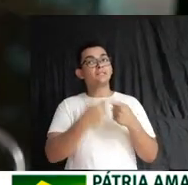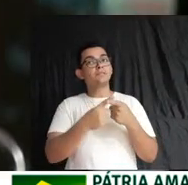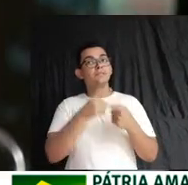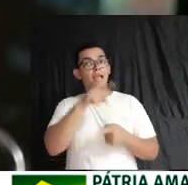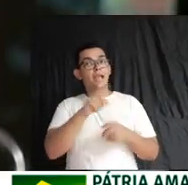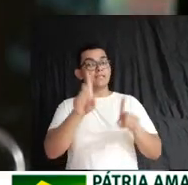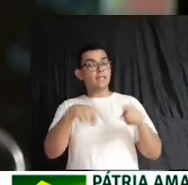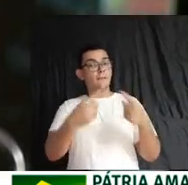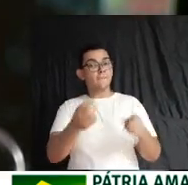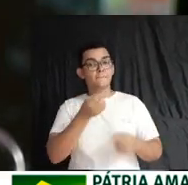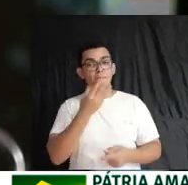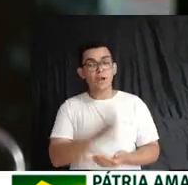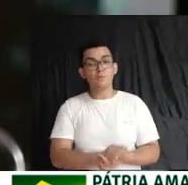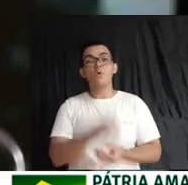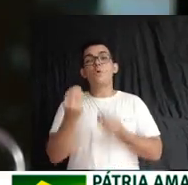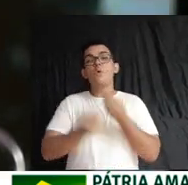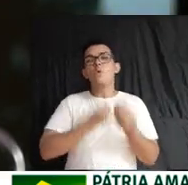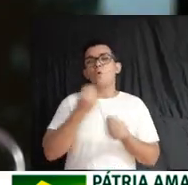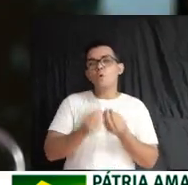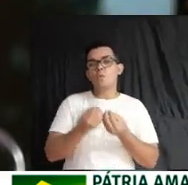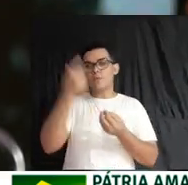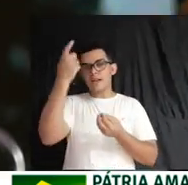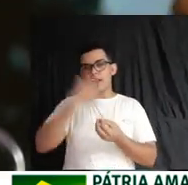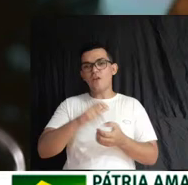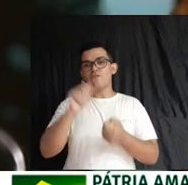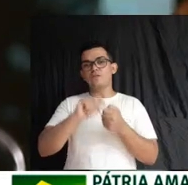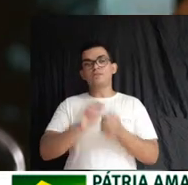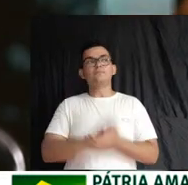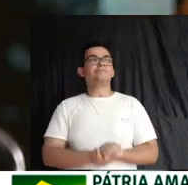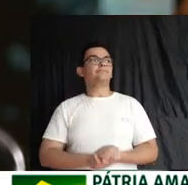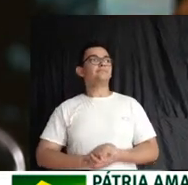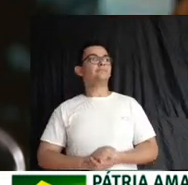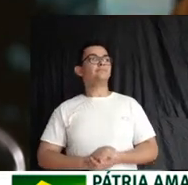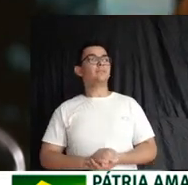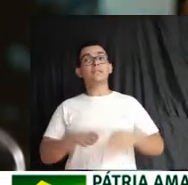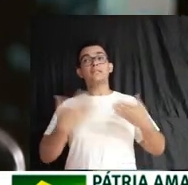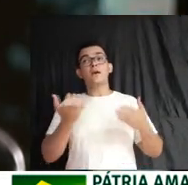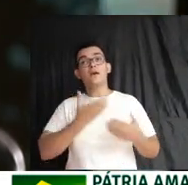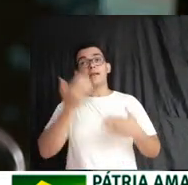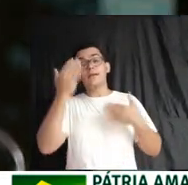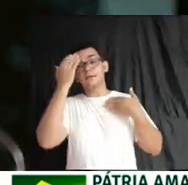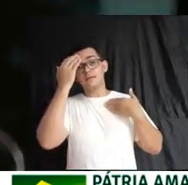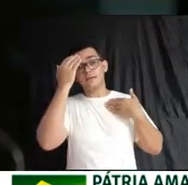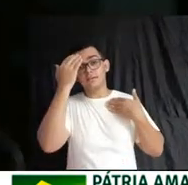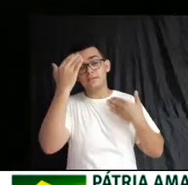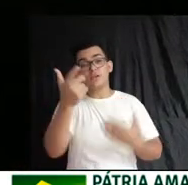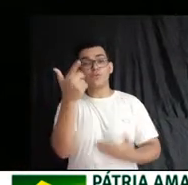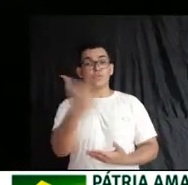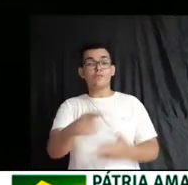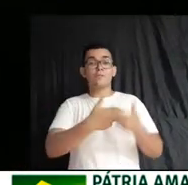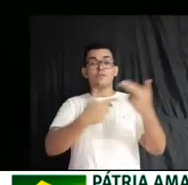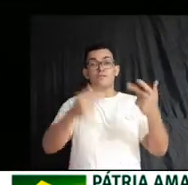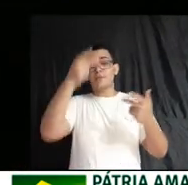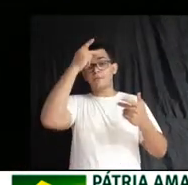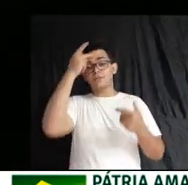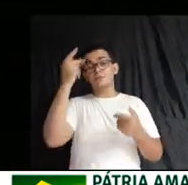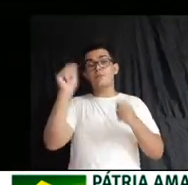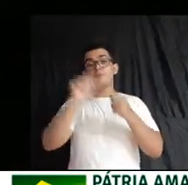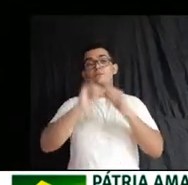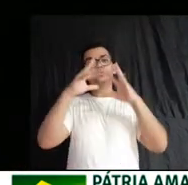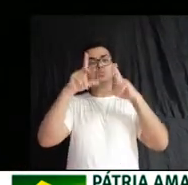trampos, né? Não tem como não tocar. Eu quero agradecer mais uma vez as pessoas que se engajaram para que isso